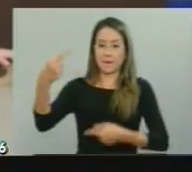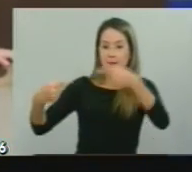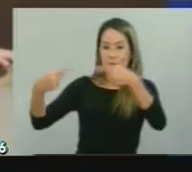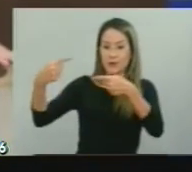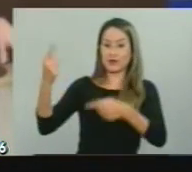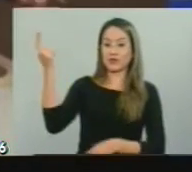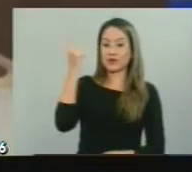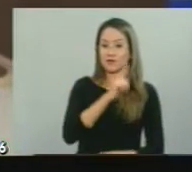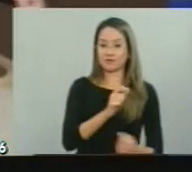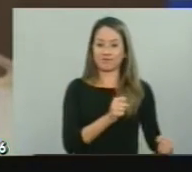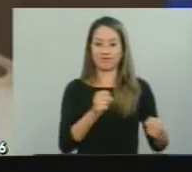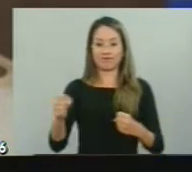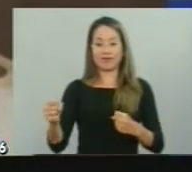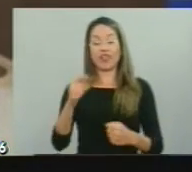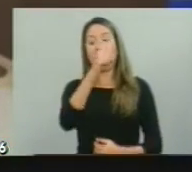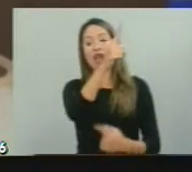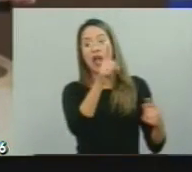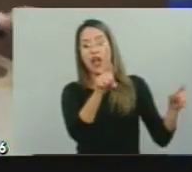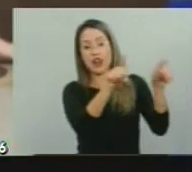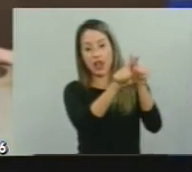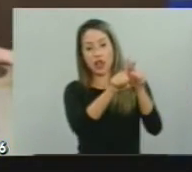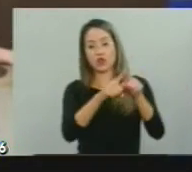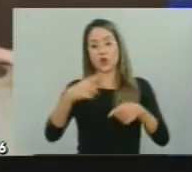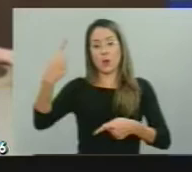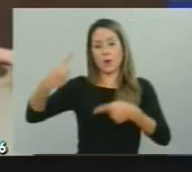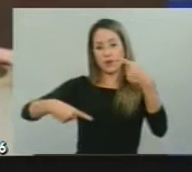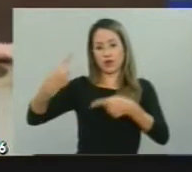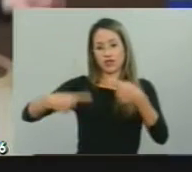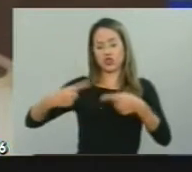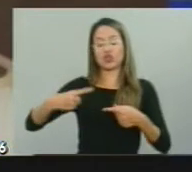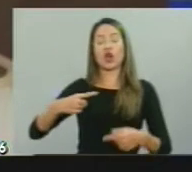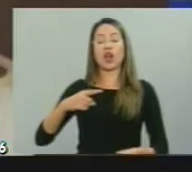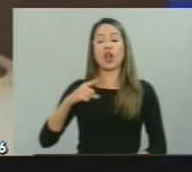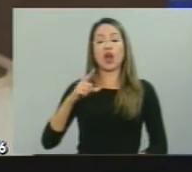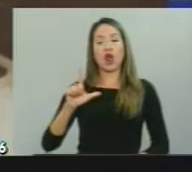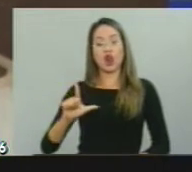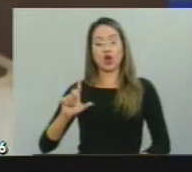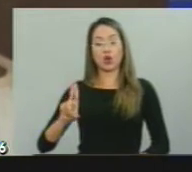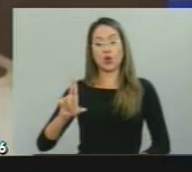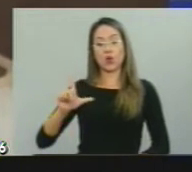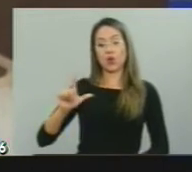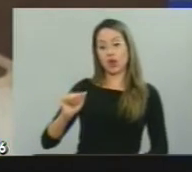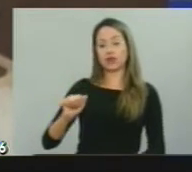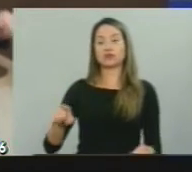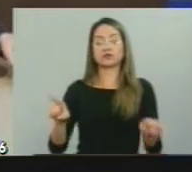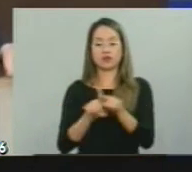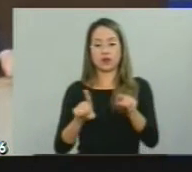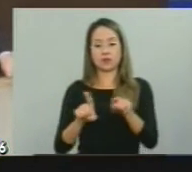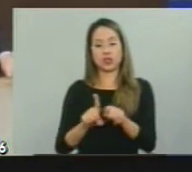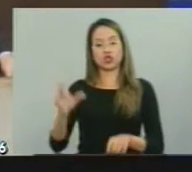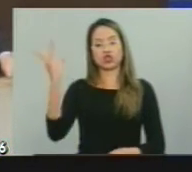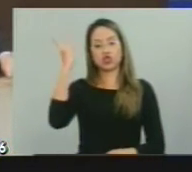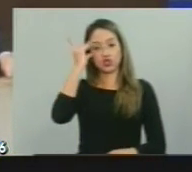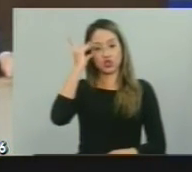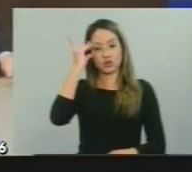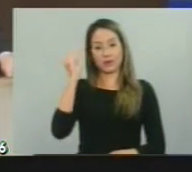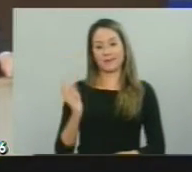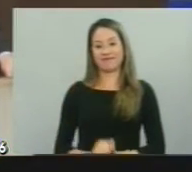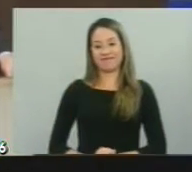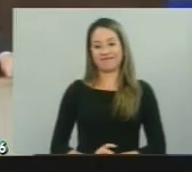e de Lula entenderam que estes deixaram de ser úteis. E por isso, os depõe do